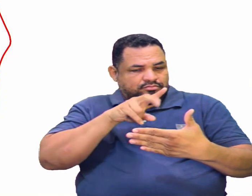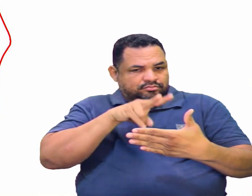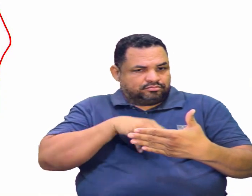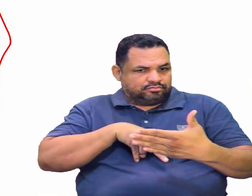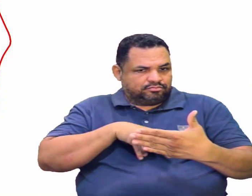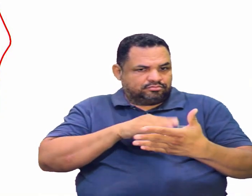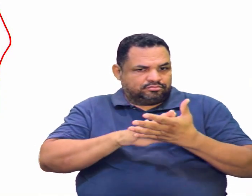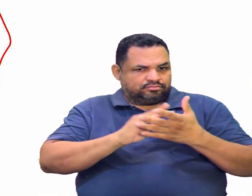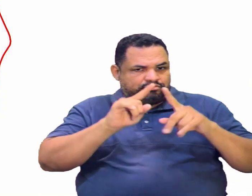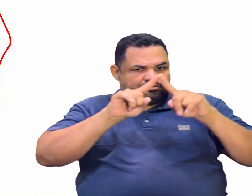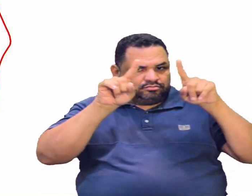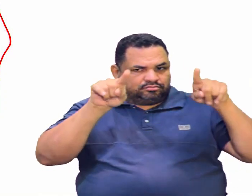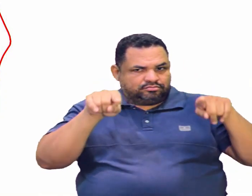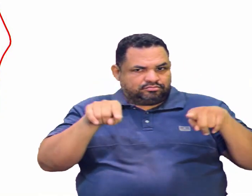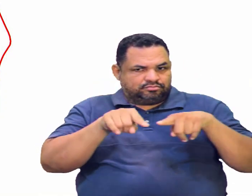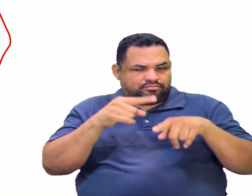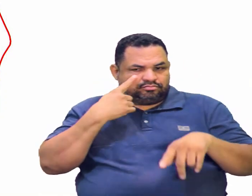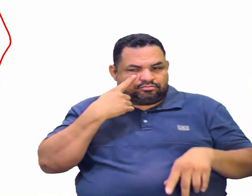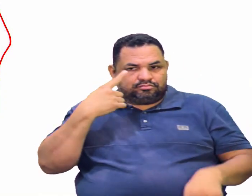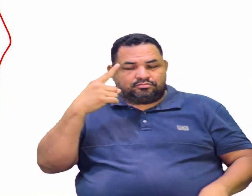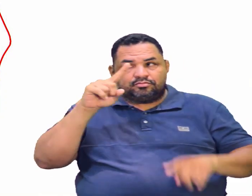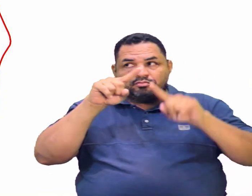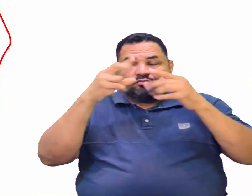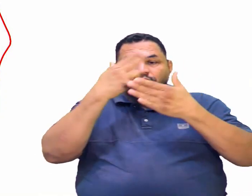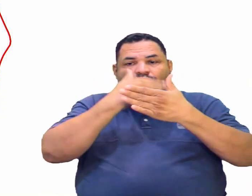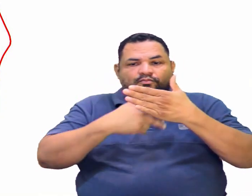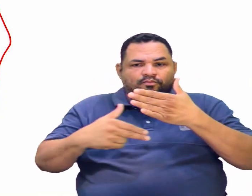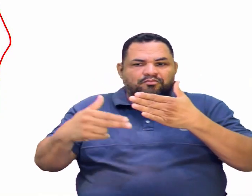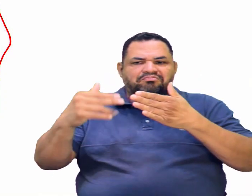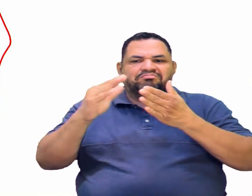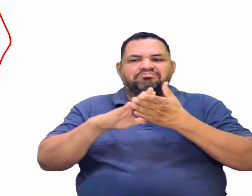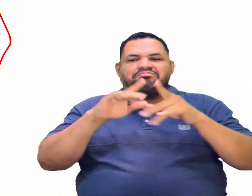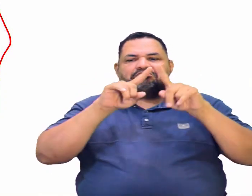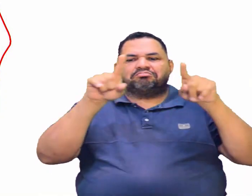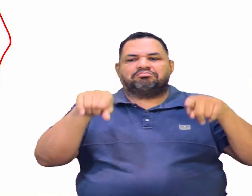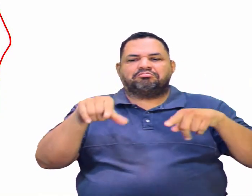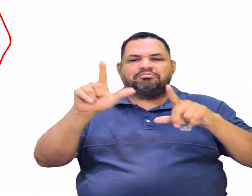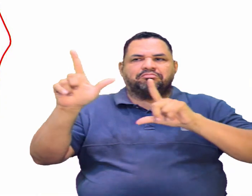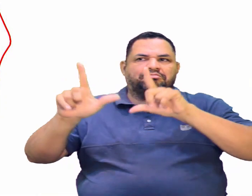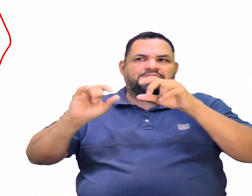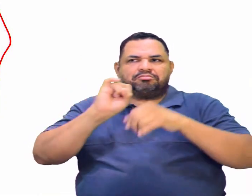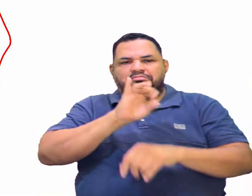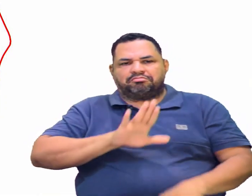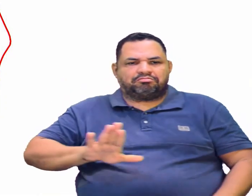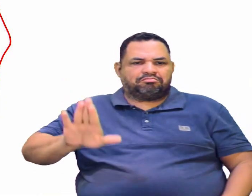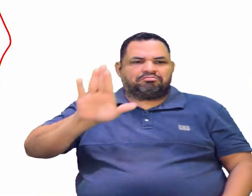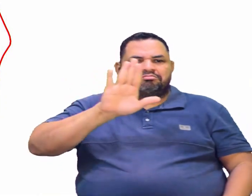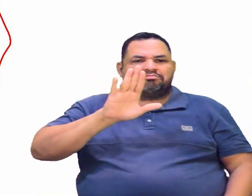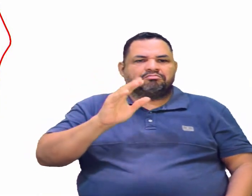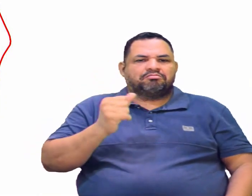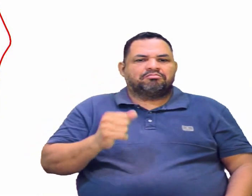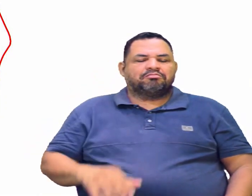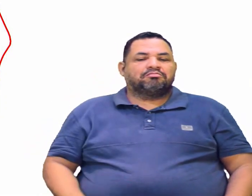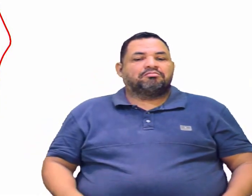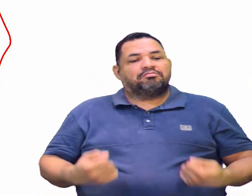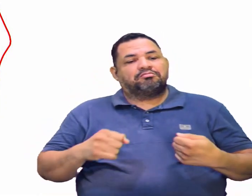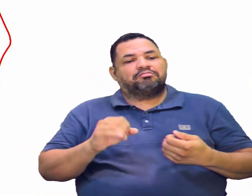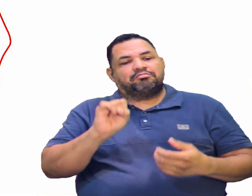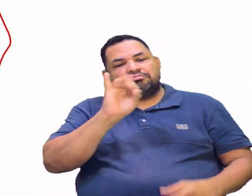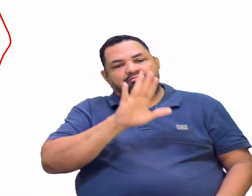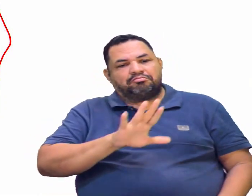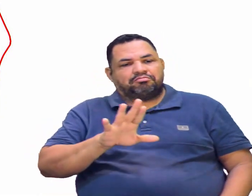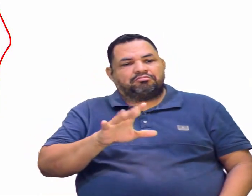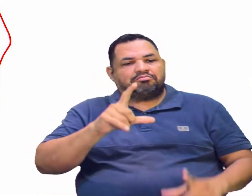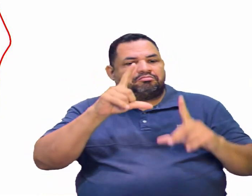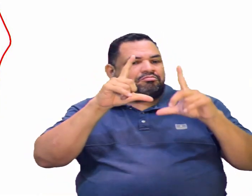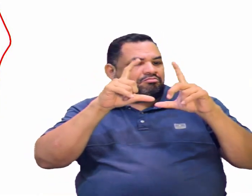uma obra. Então, você vai escolher uma obra de arte, pode ser até aquela mesmo da aula, como essa aqui, né? Pode ser um desenho,